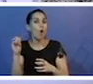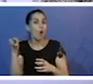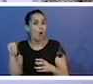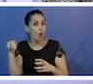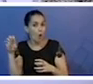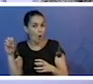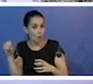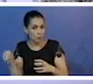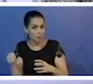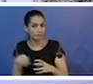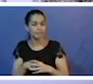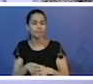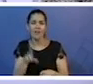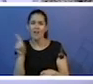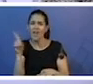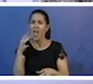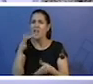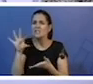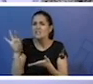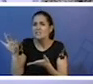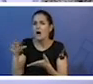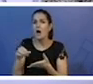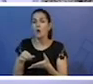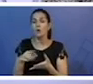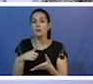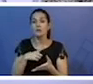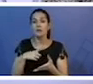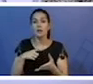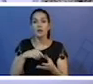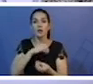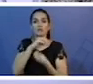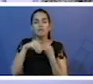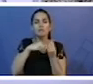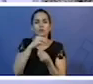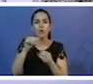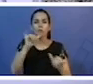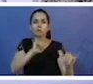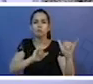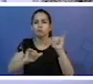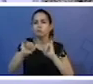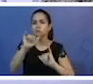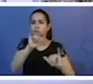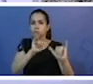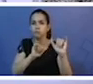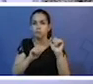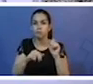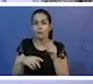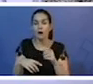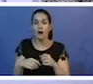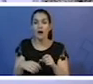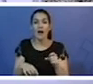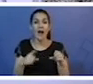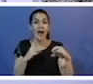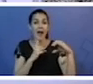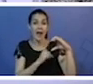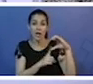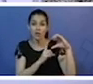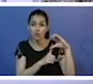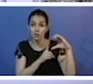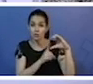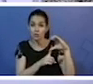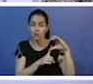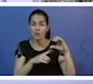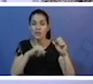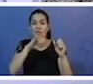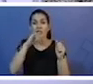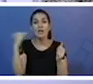sais eles são compostos iônicos formados por cátions e ânions e eles são sólidos na condição